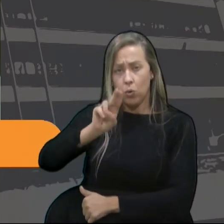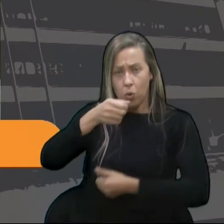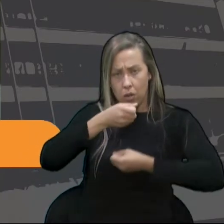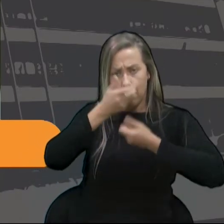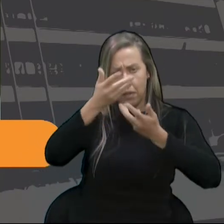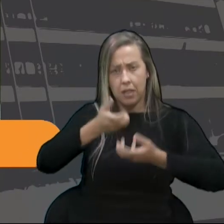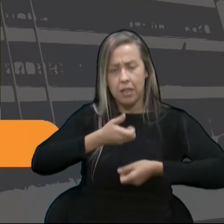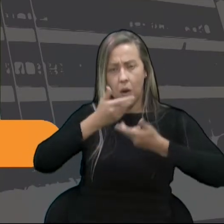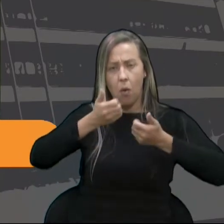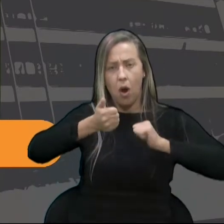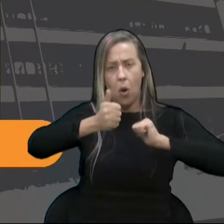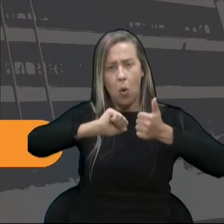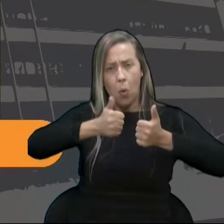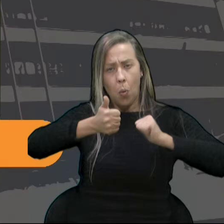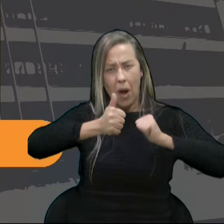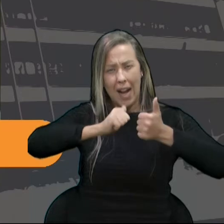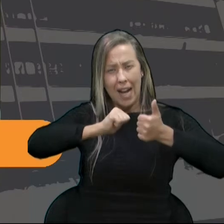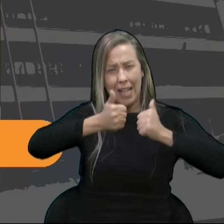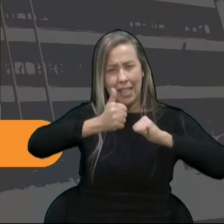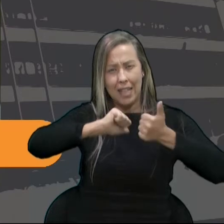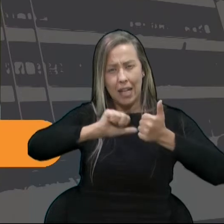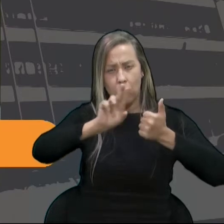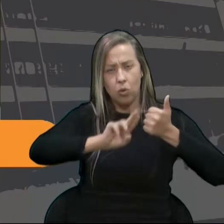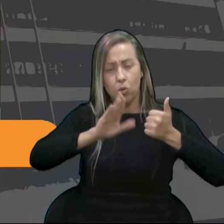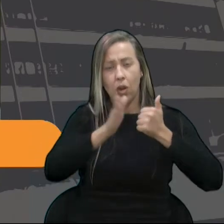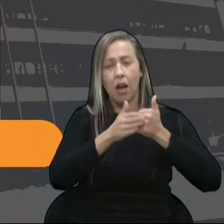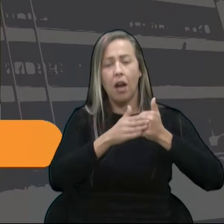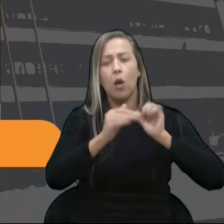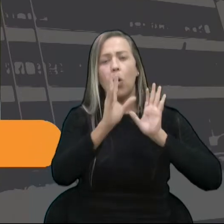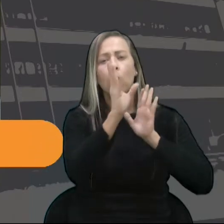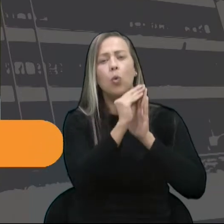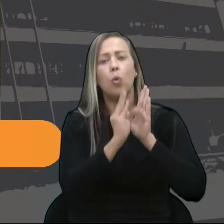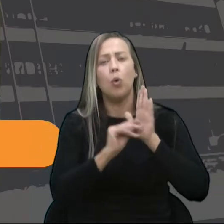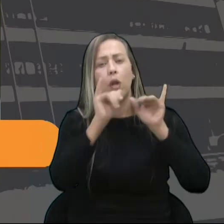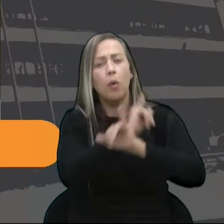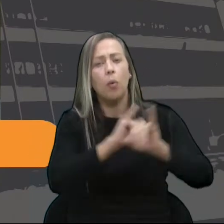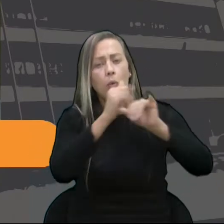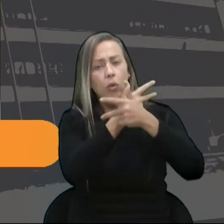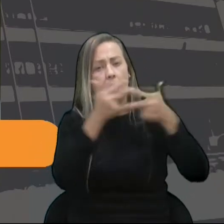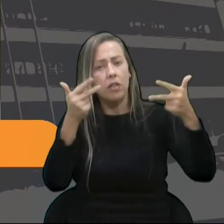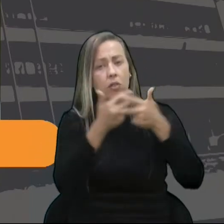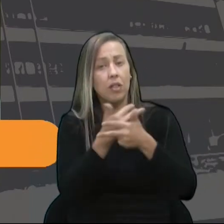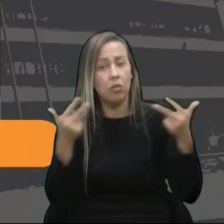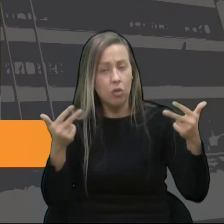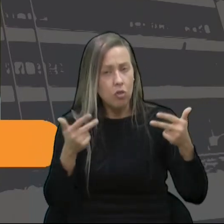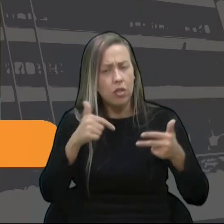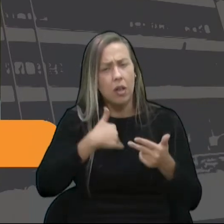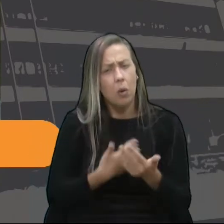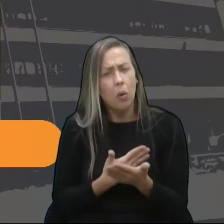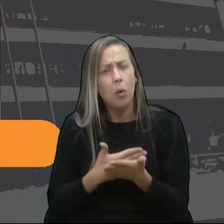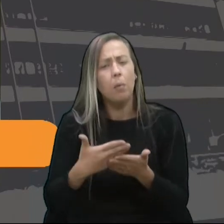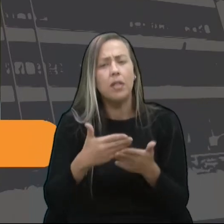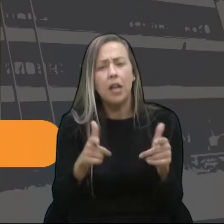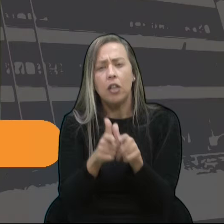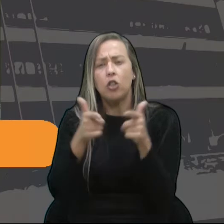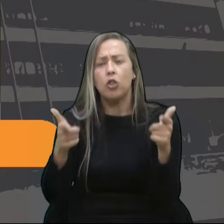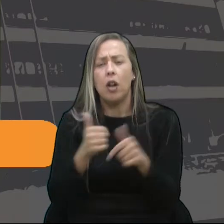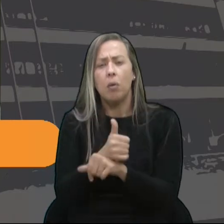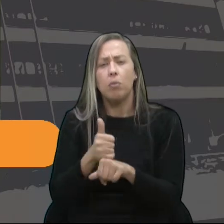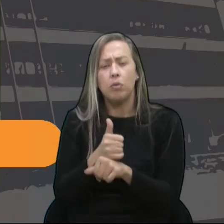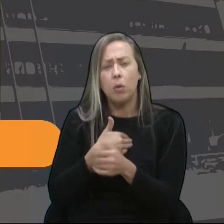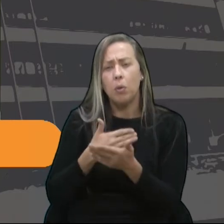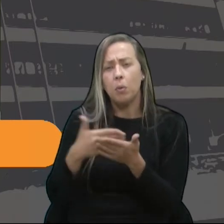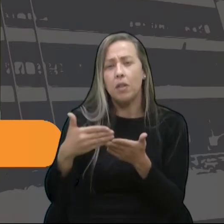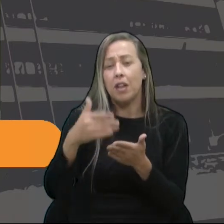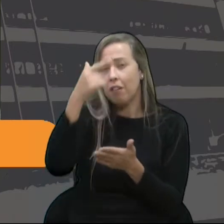expressão, a qualificação, a qualidade do conteúdo. Eu comecei no jornalismo, quer dizer, eu